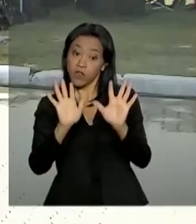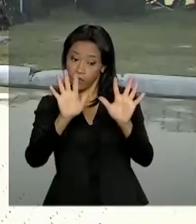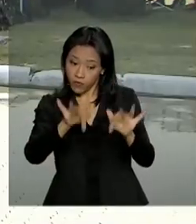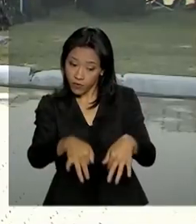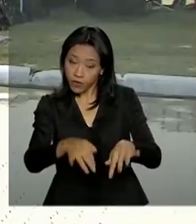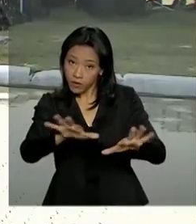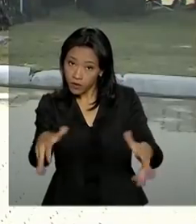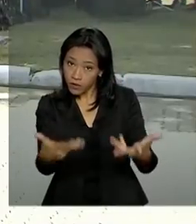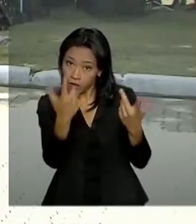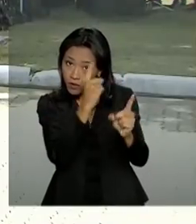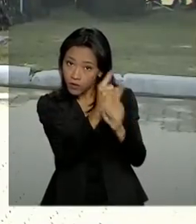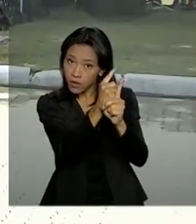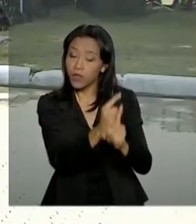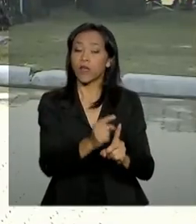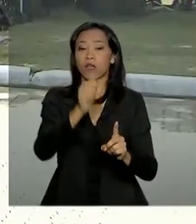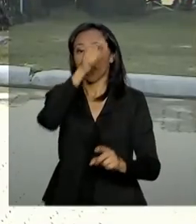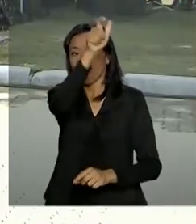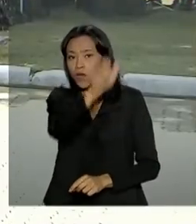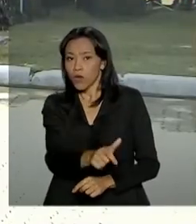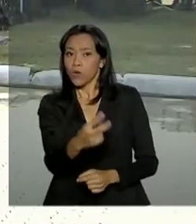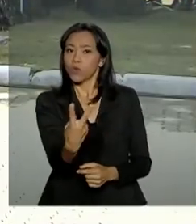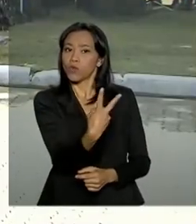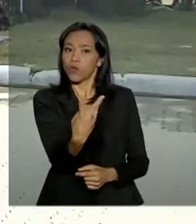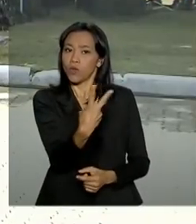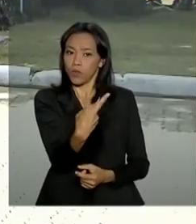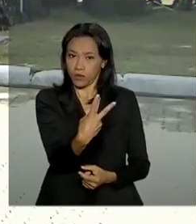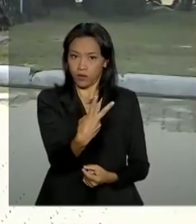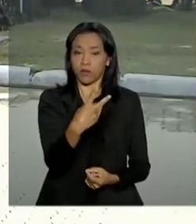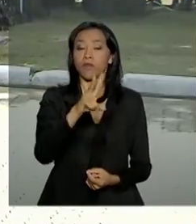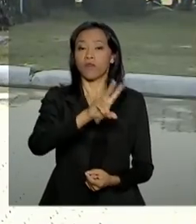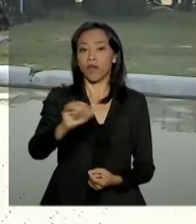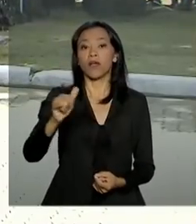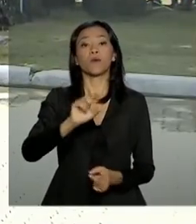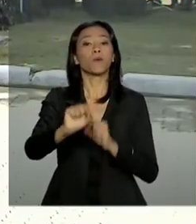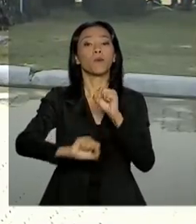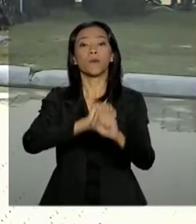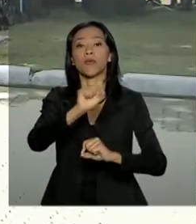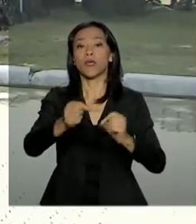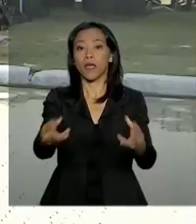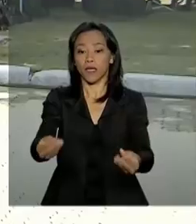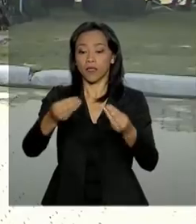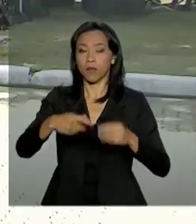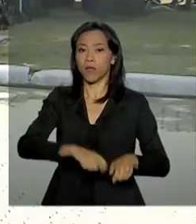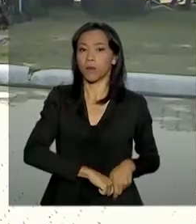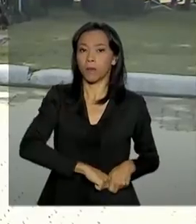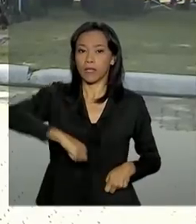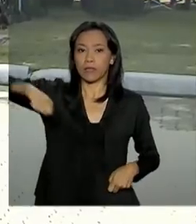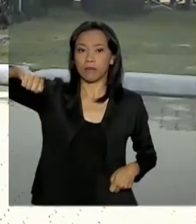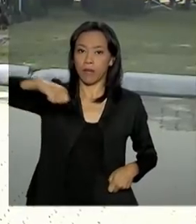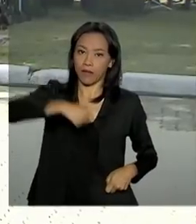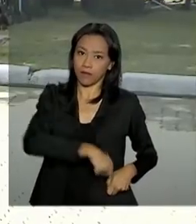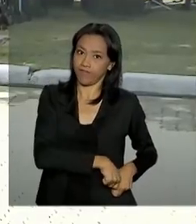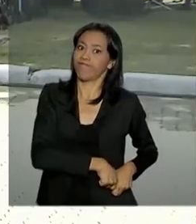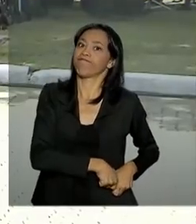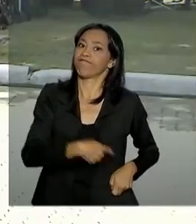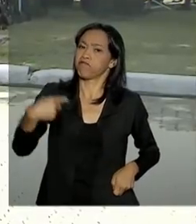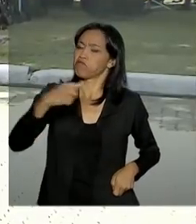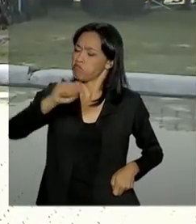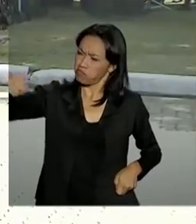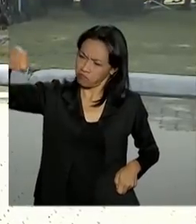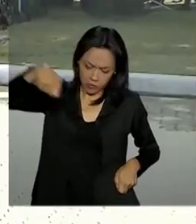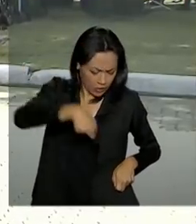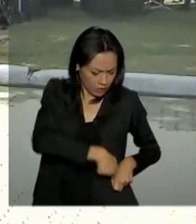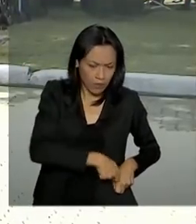evento, o tenente-coronel Antônio César Mariotti vai receber a espada de honra do Brigadeiro Andrade Neves. É uma espada